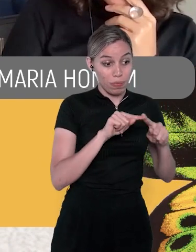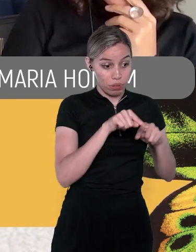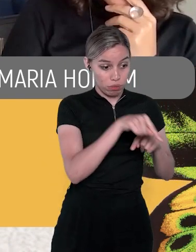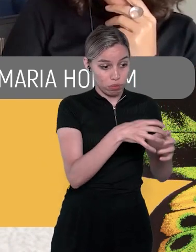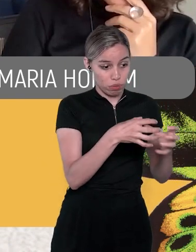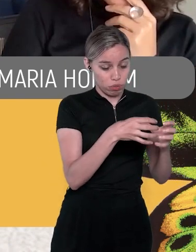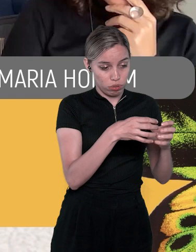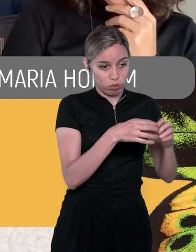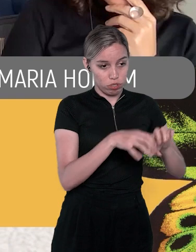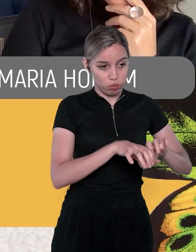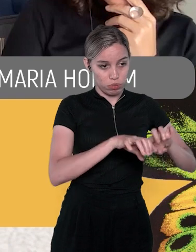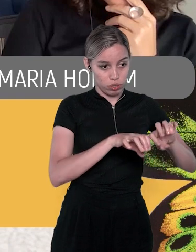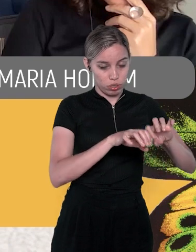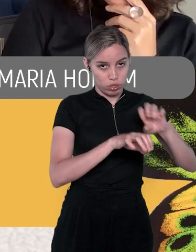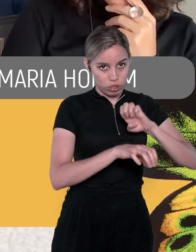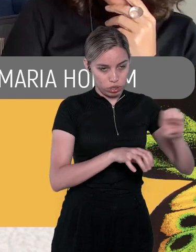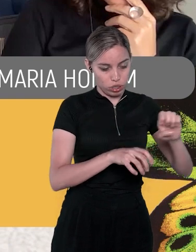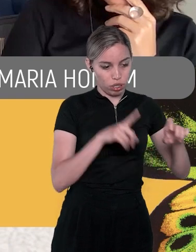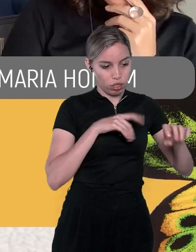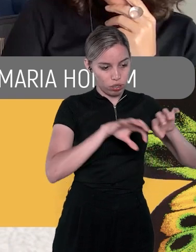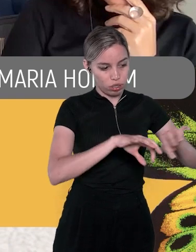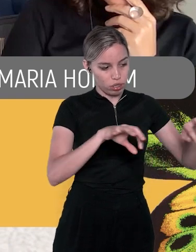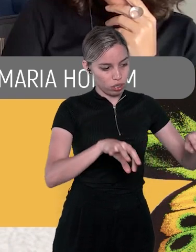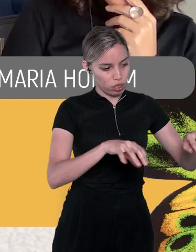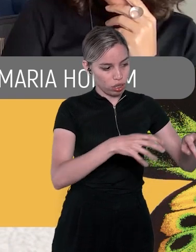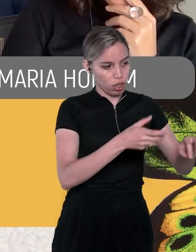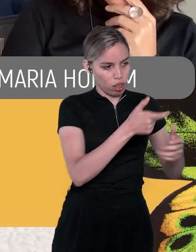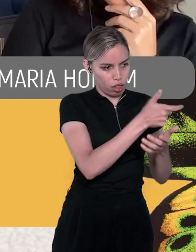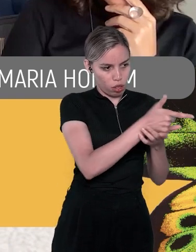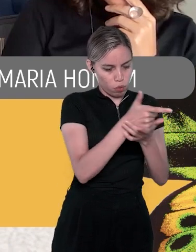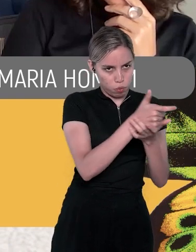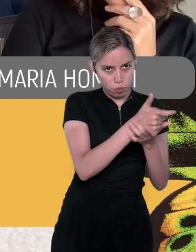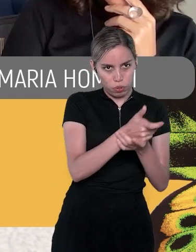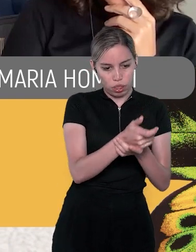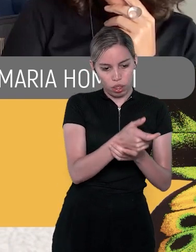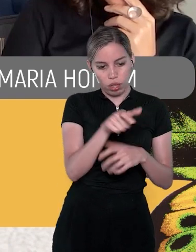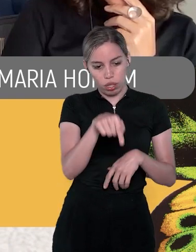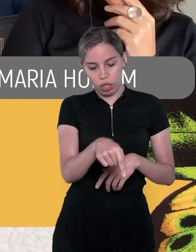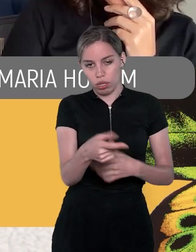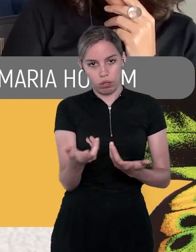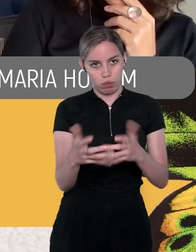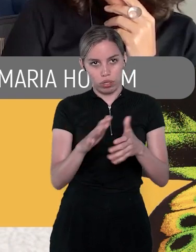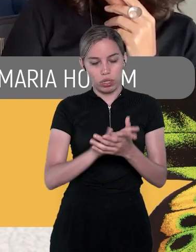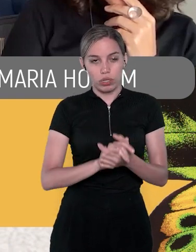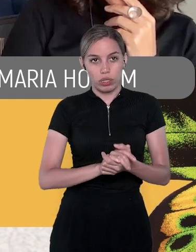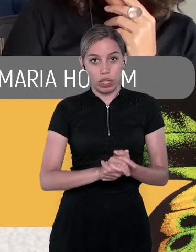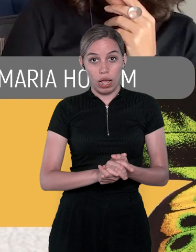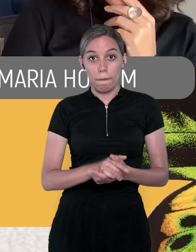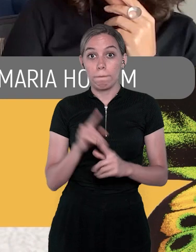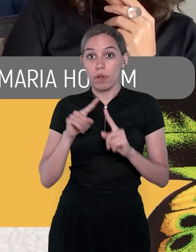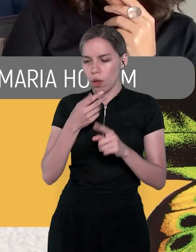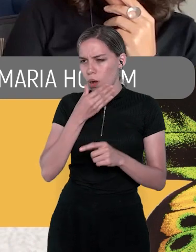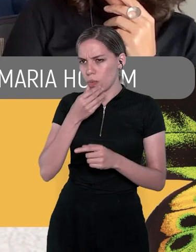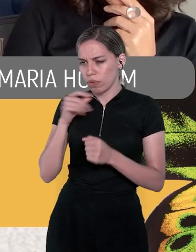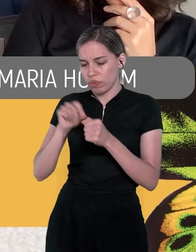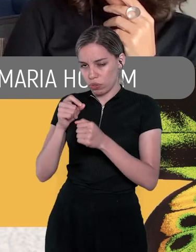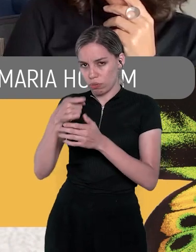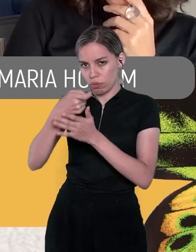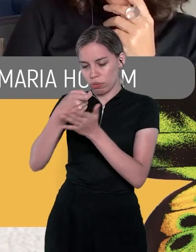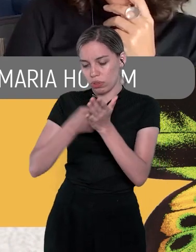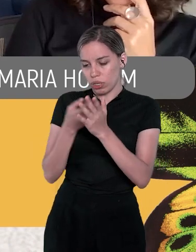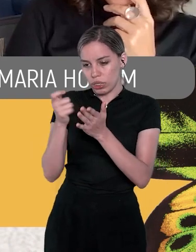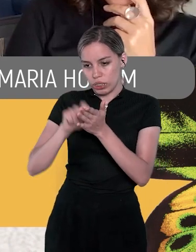luta armada. Ele estava no exílio, já em Paris, e ele escreveu um artigo na revista Civilização Brasileira em que ele dizia o